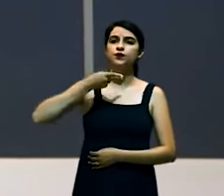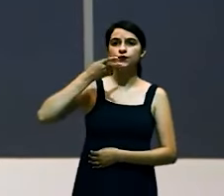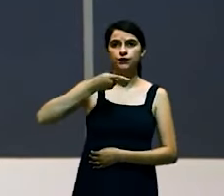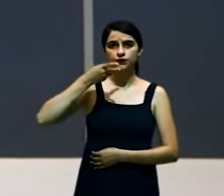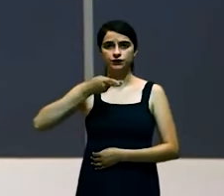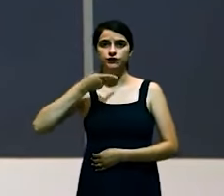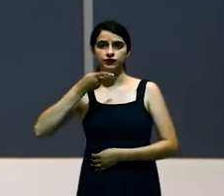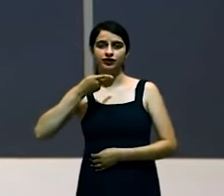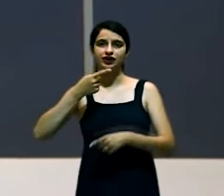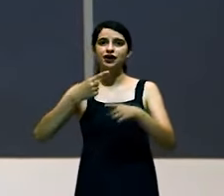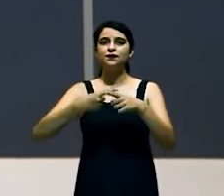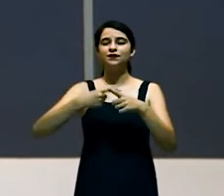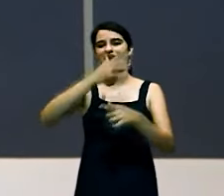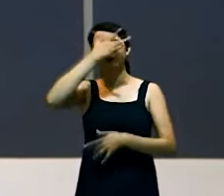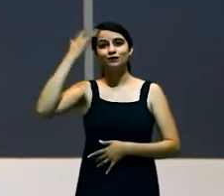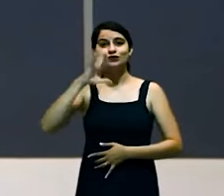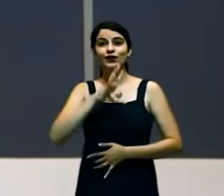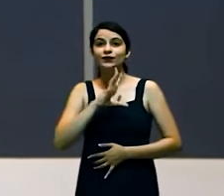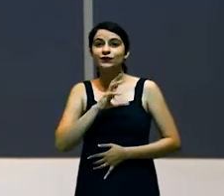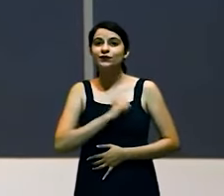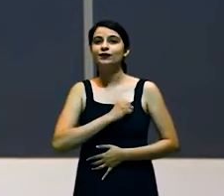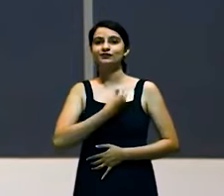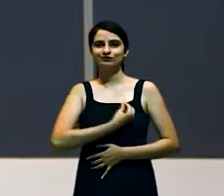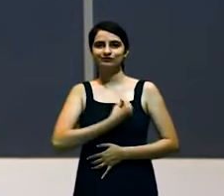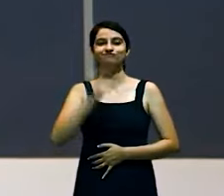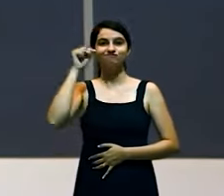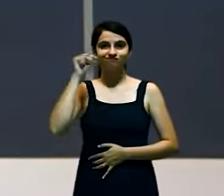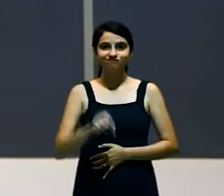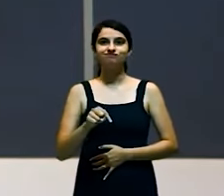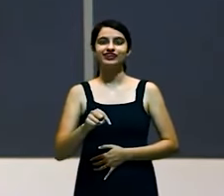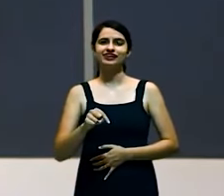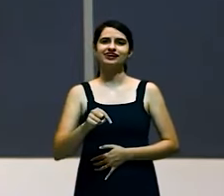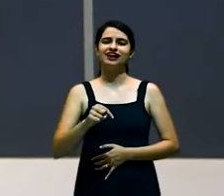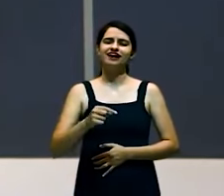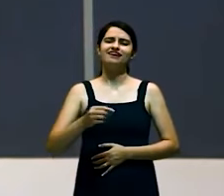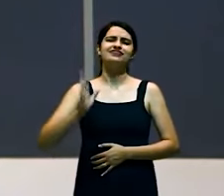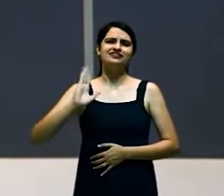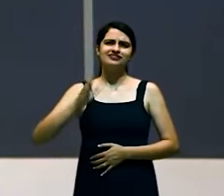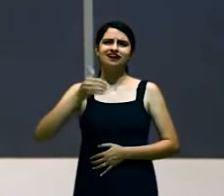aqui, uma pessoa querida, uma amizade de mais de 10 anos.